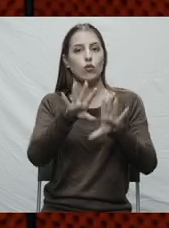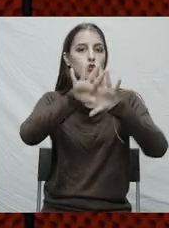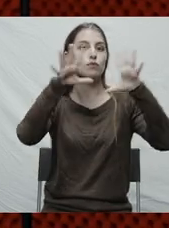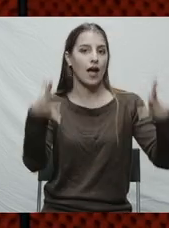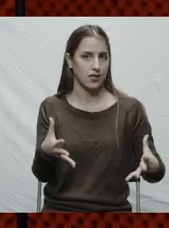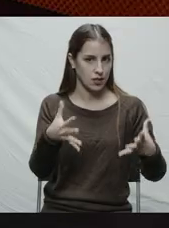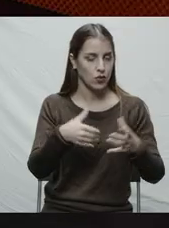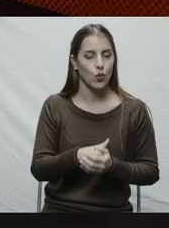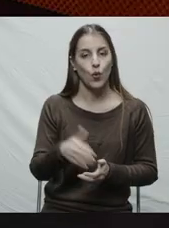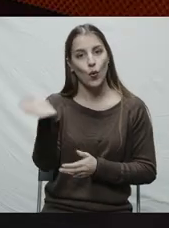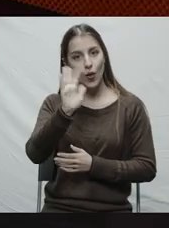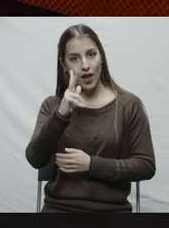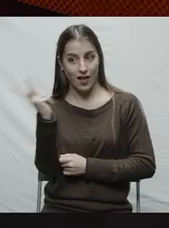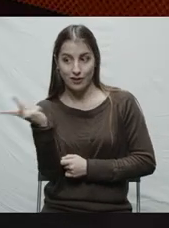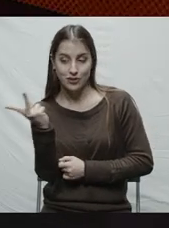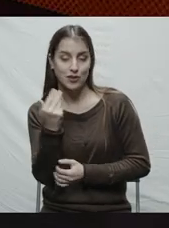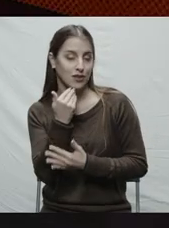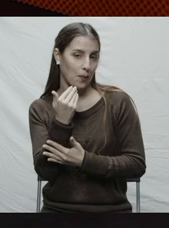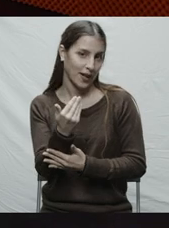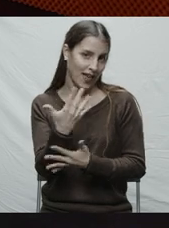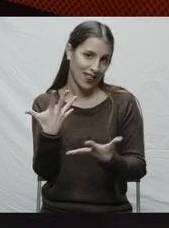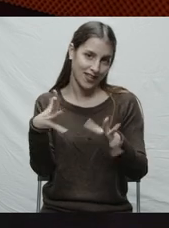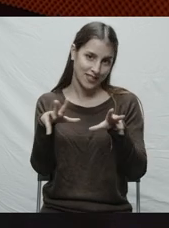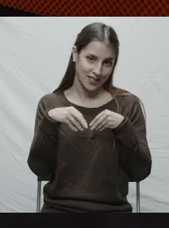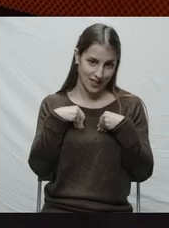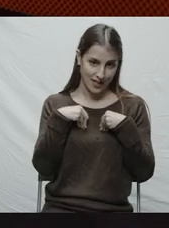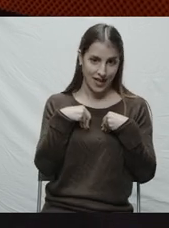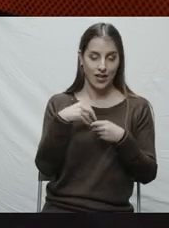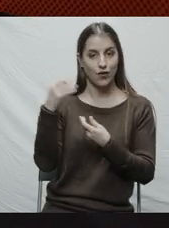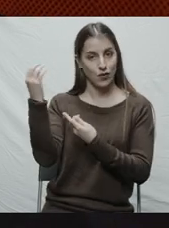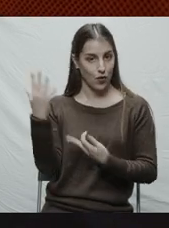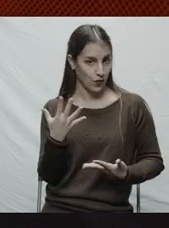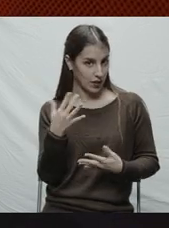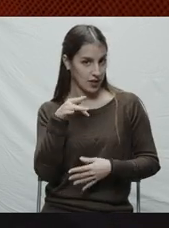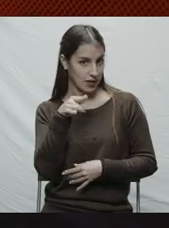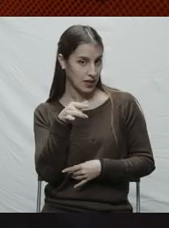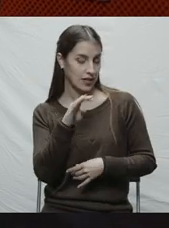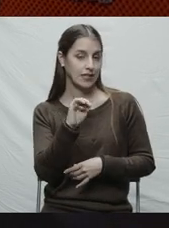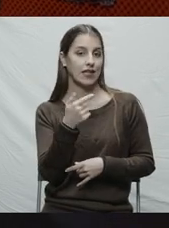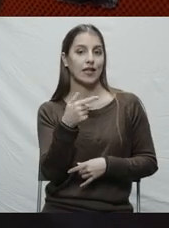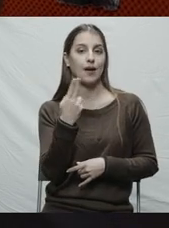estão? Tudo bem? Obrigada por terem aceito este convite para estar connosco no Setup hoje.